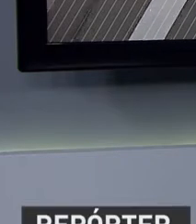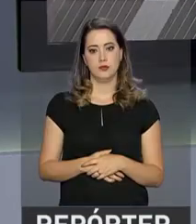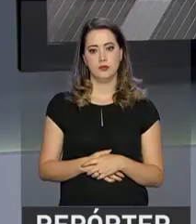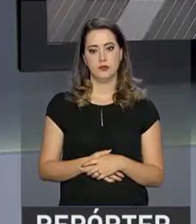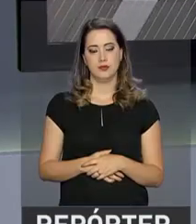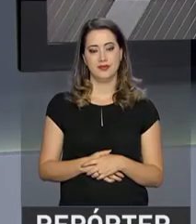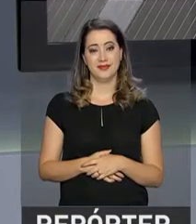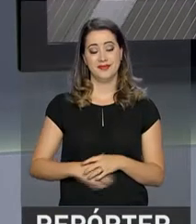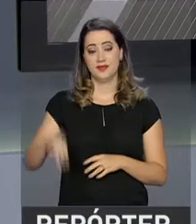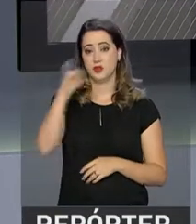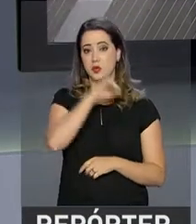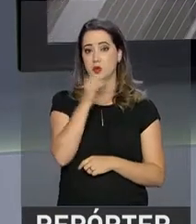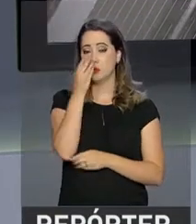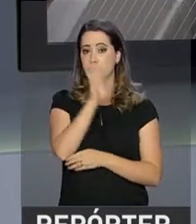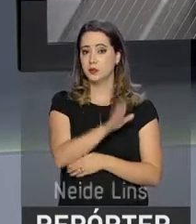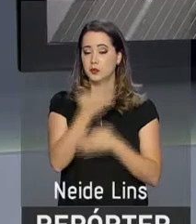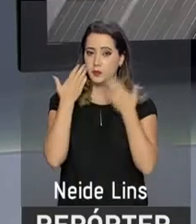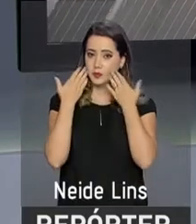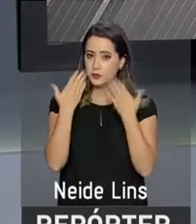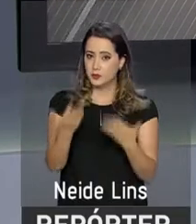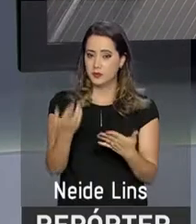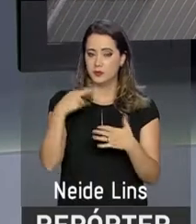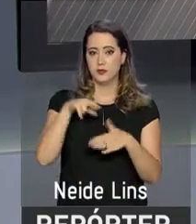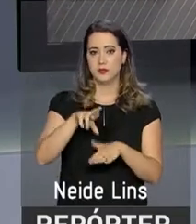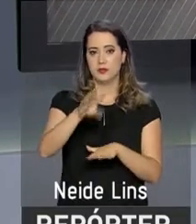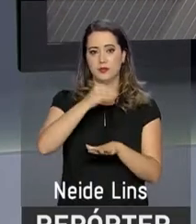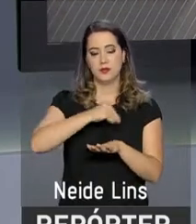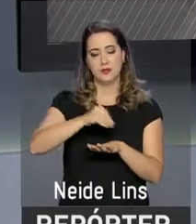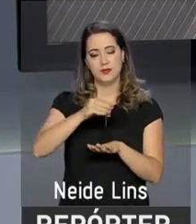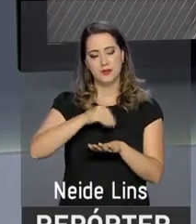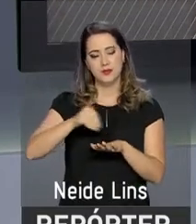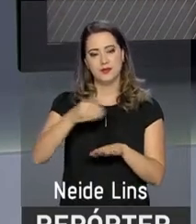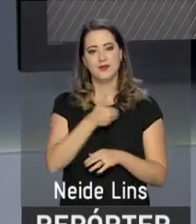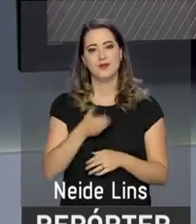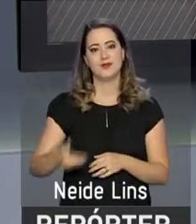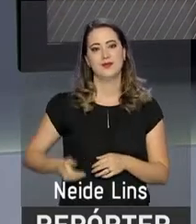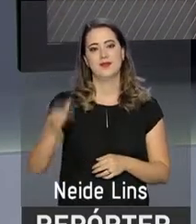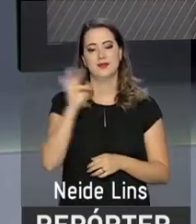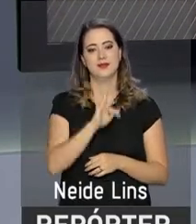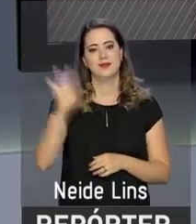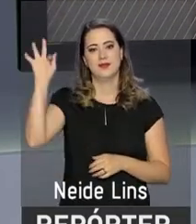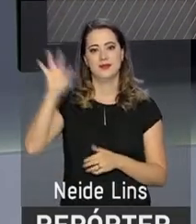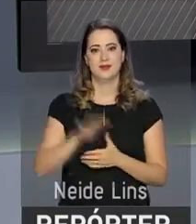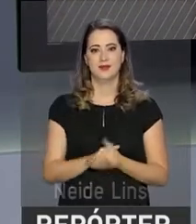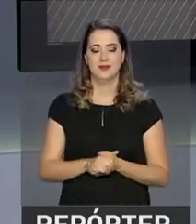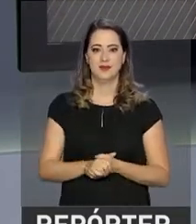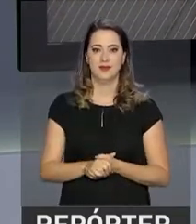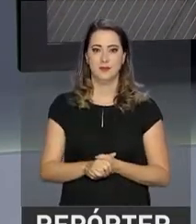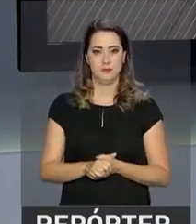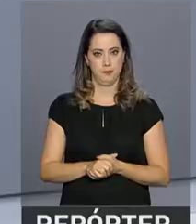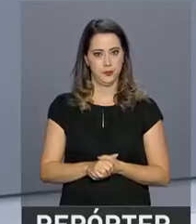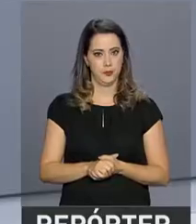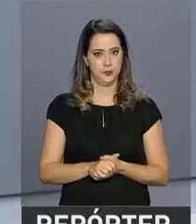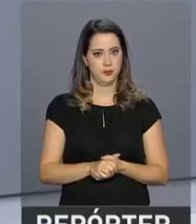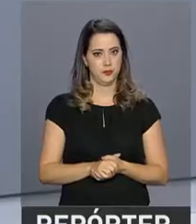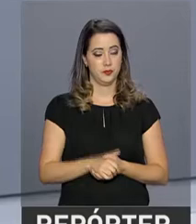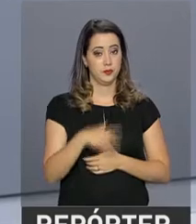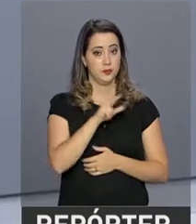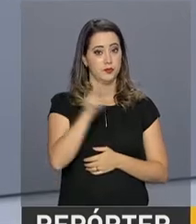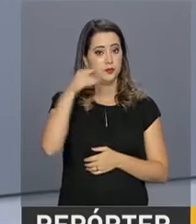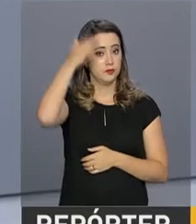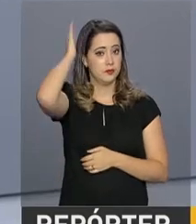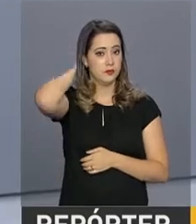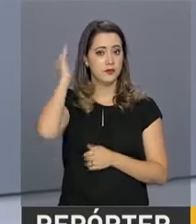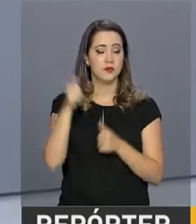olá boa tarde começa agora mais uma edição do repórter nbr com as notícias do governo federal o